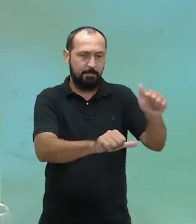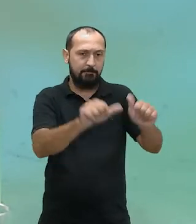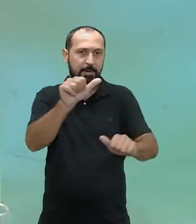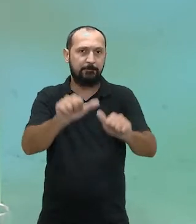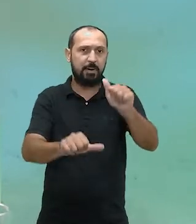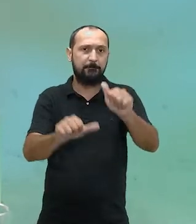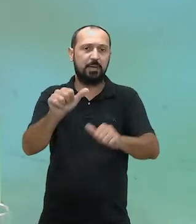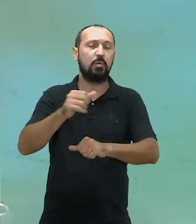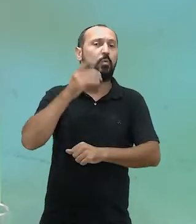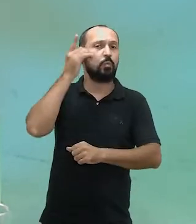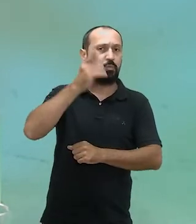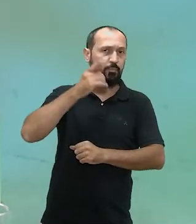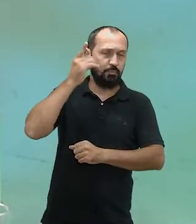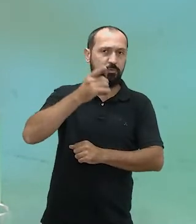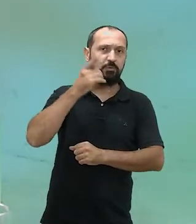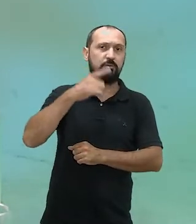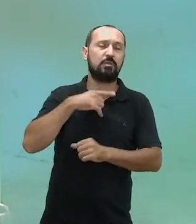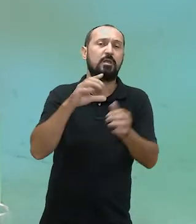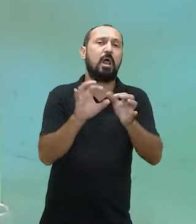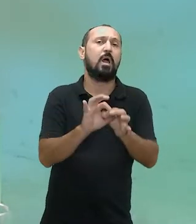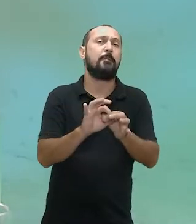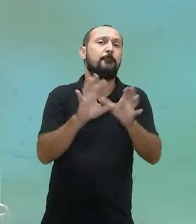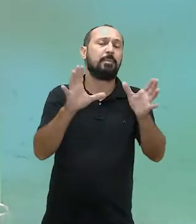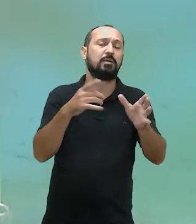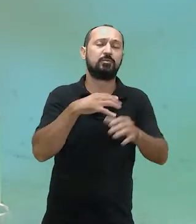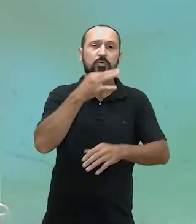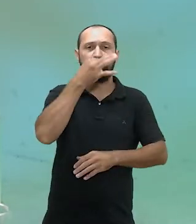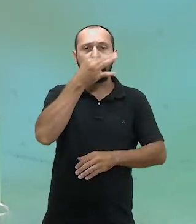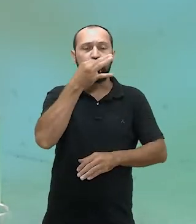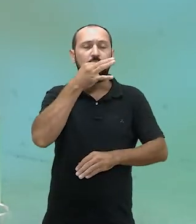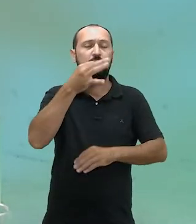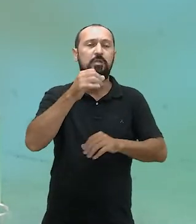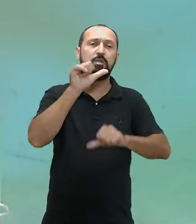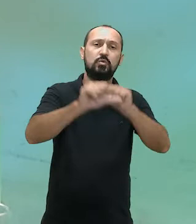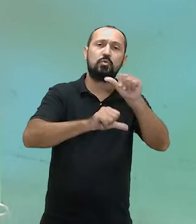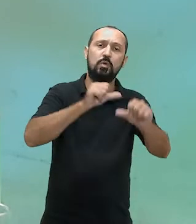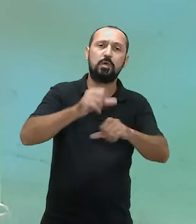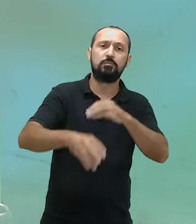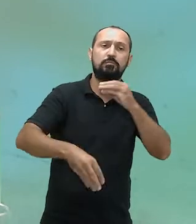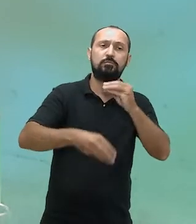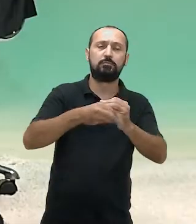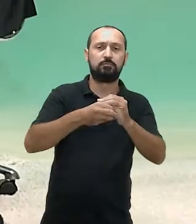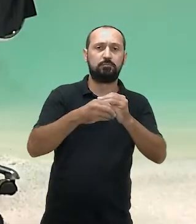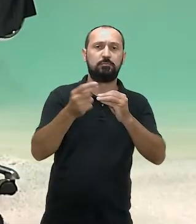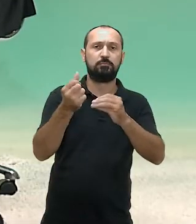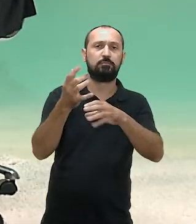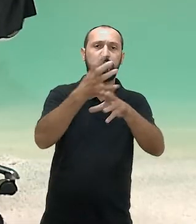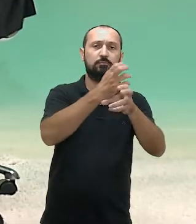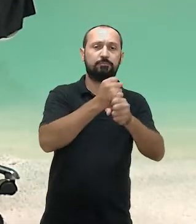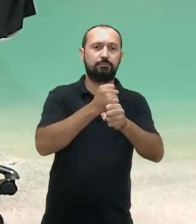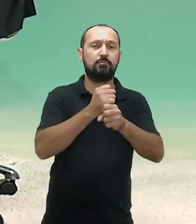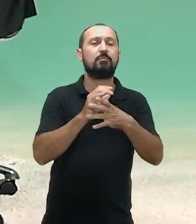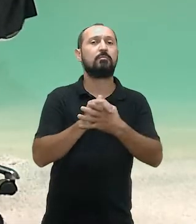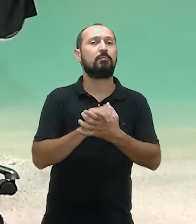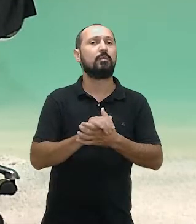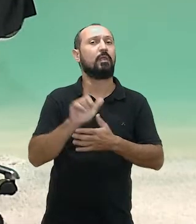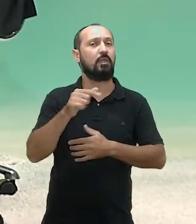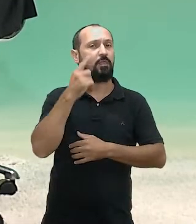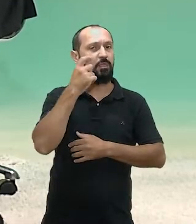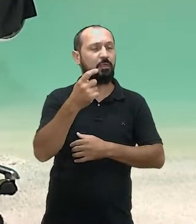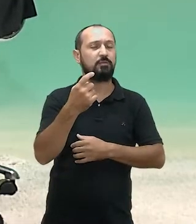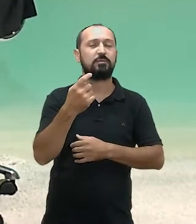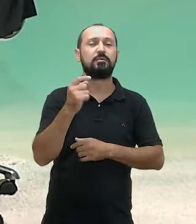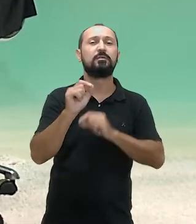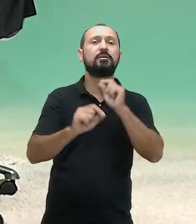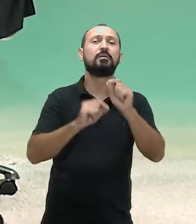os deputados têm essa liberdade de sugerir alterações nas leis orçamentárias? Exato. Mas é interessante observar